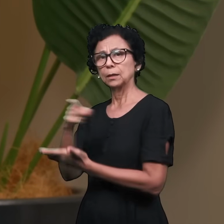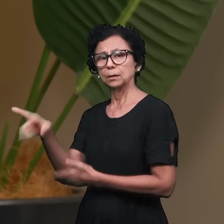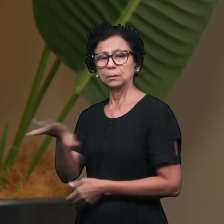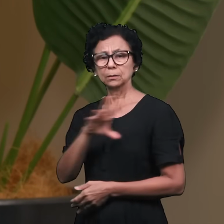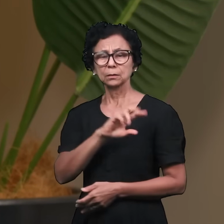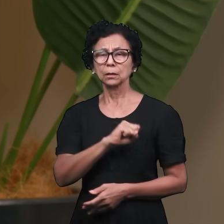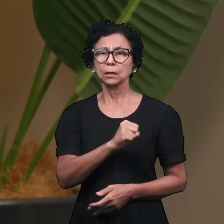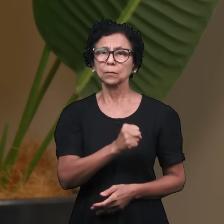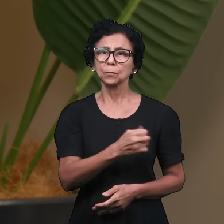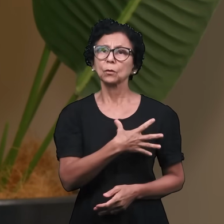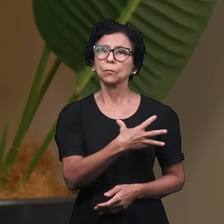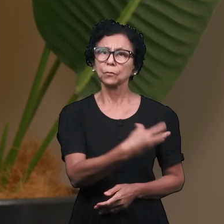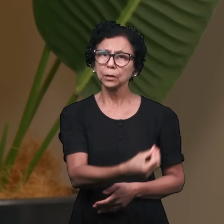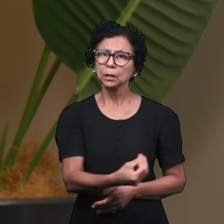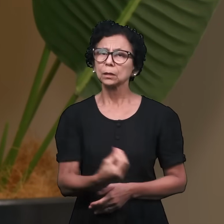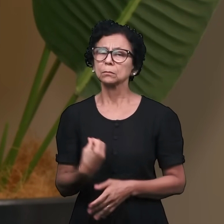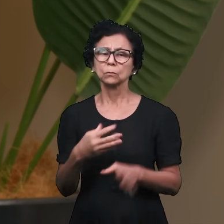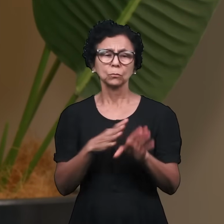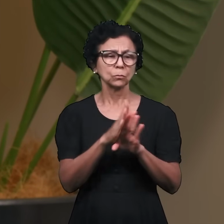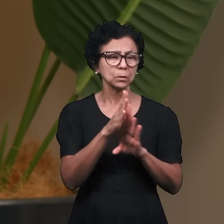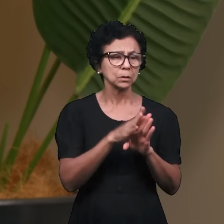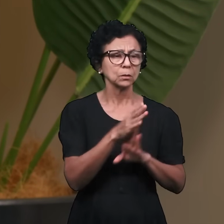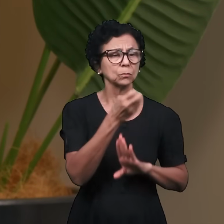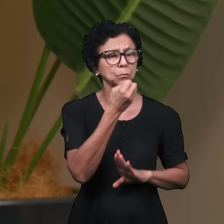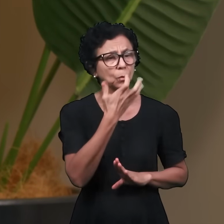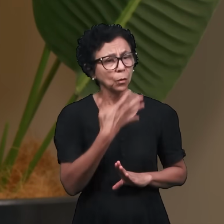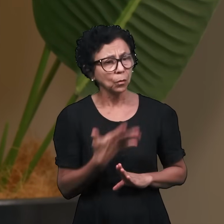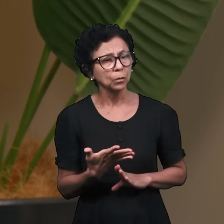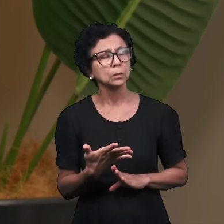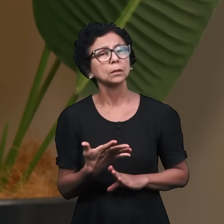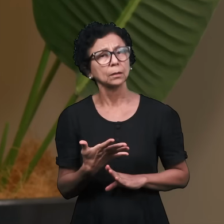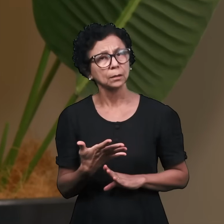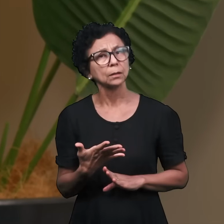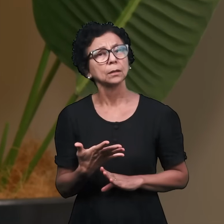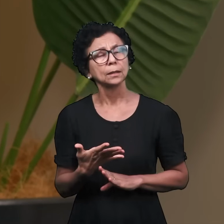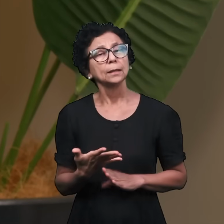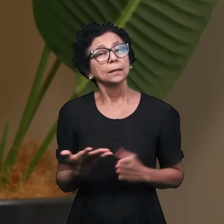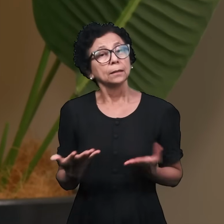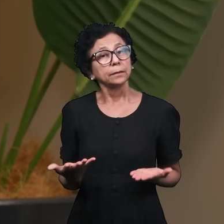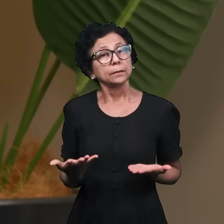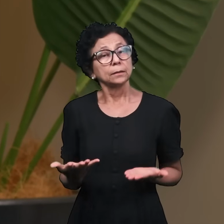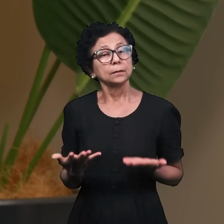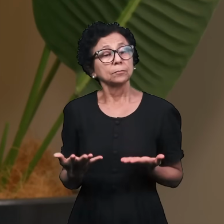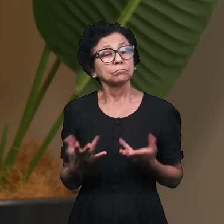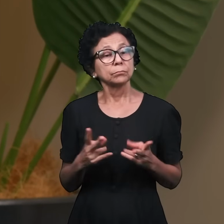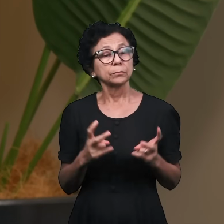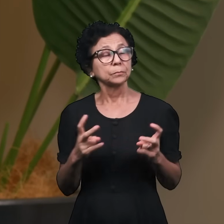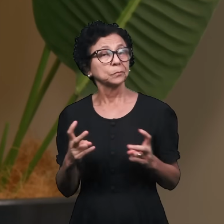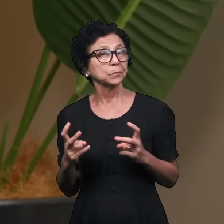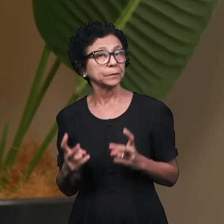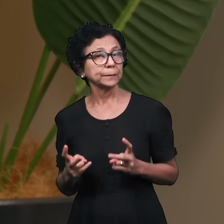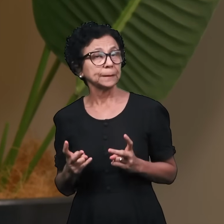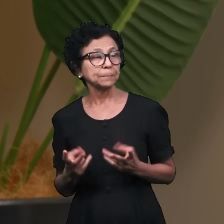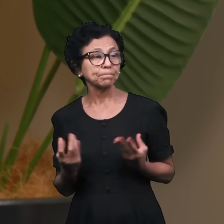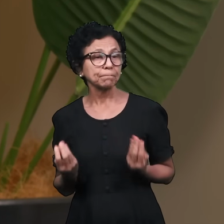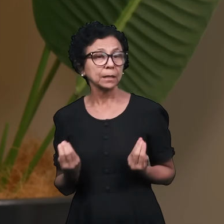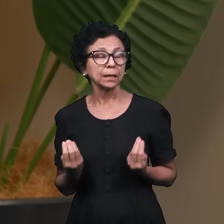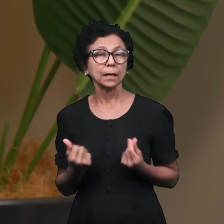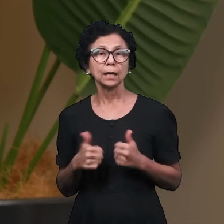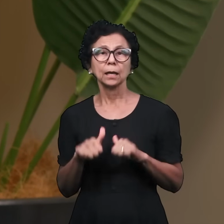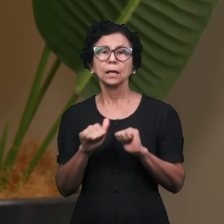vão procurar dar bons conselhos, boas orientações. E então nós vemos que é uma questão